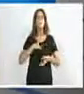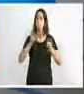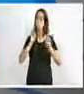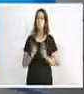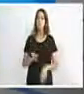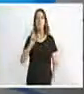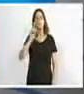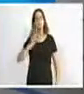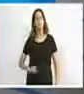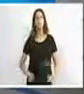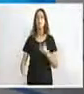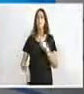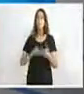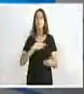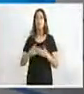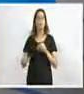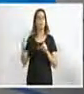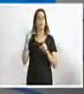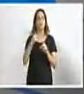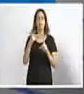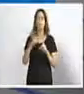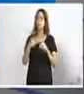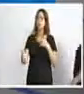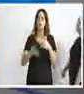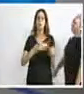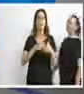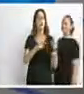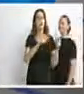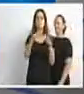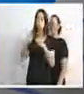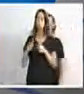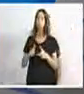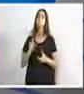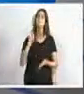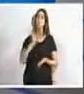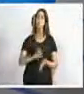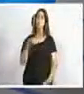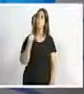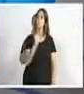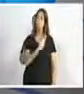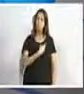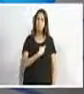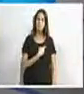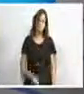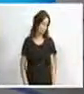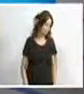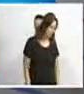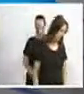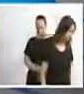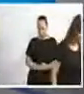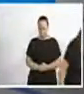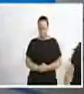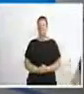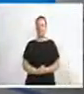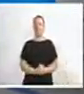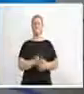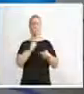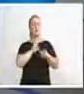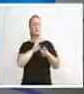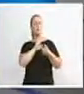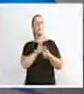do que qualquer cliente de qualquer estabelecimento, né? E isso para a gente é um sinal de respeito